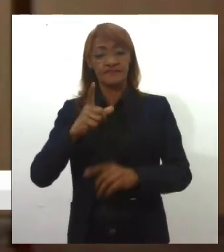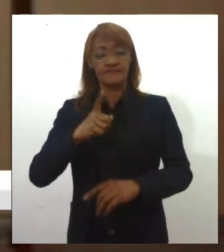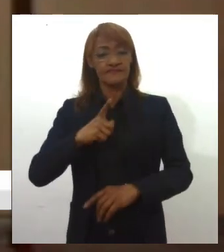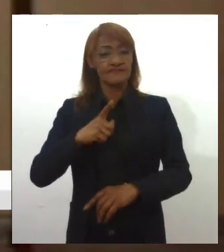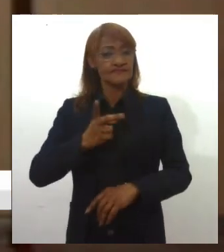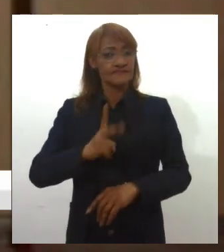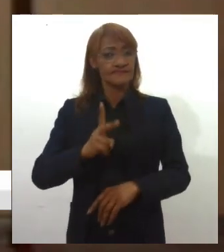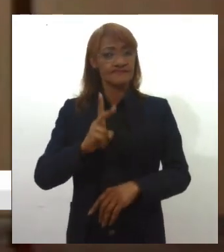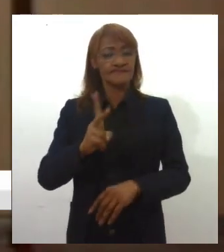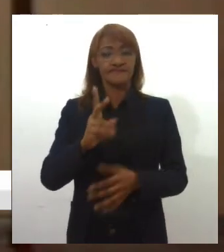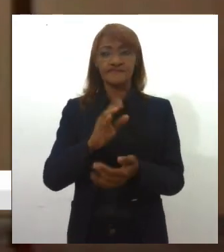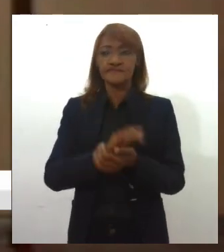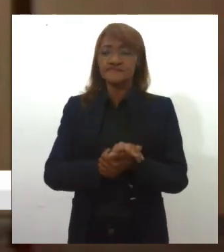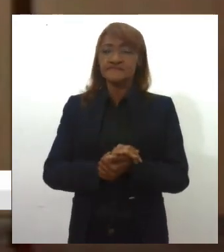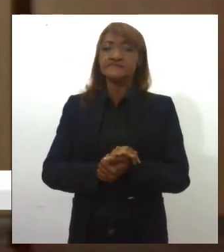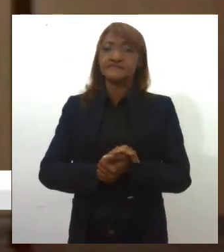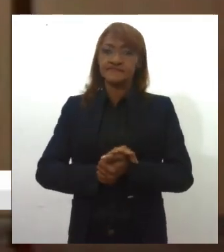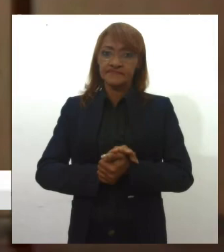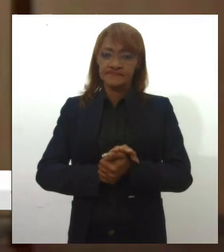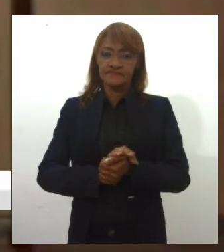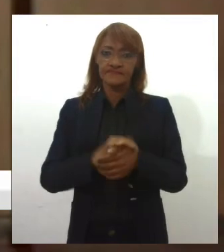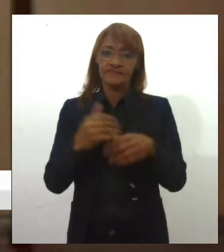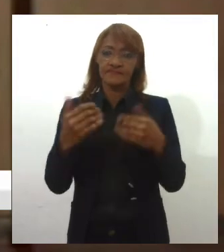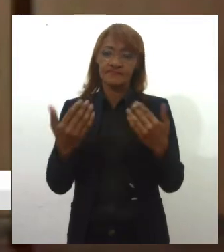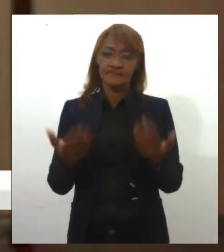nossa sociedade como um todo. Então,